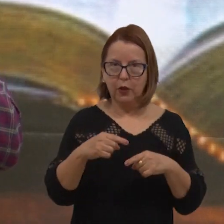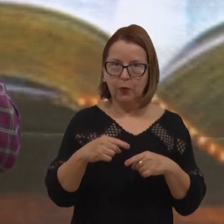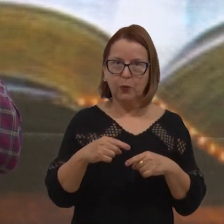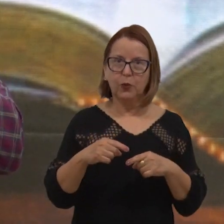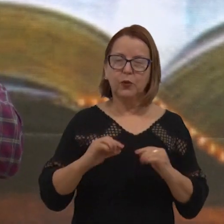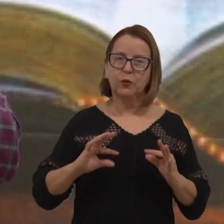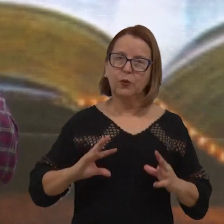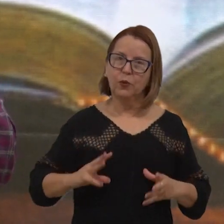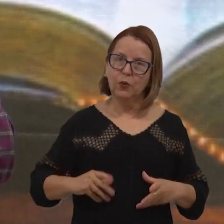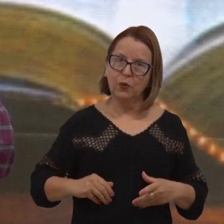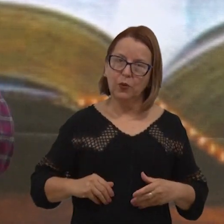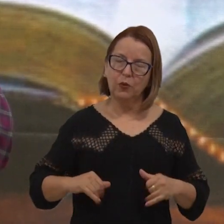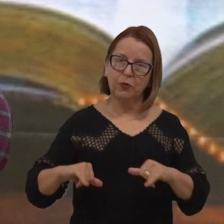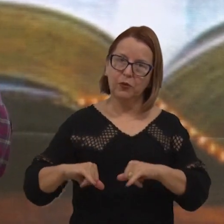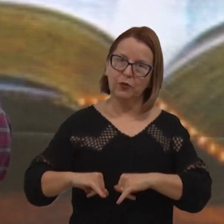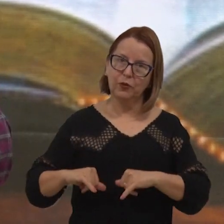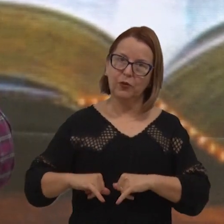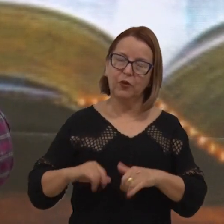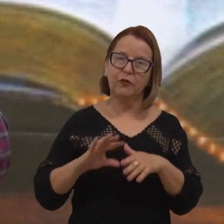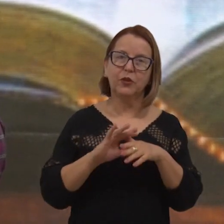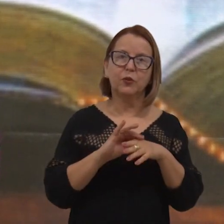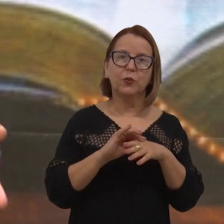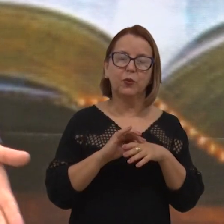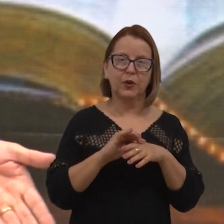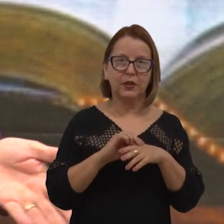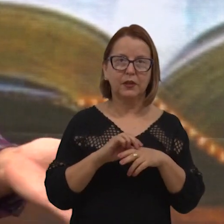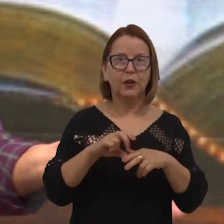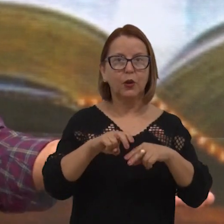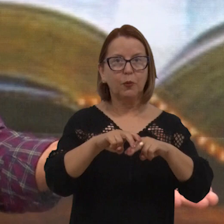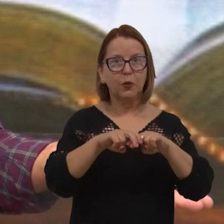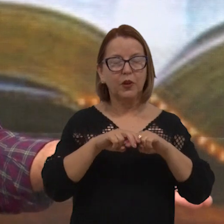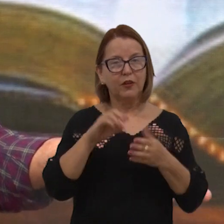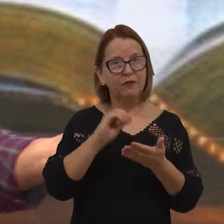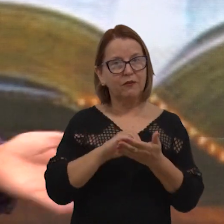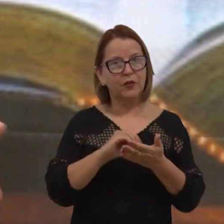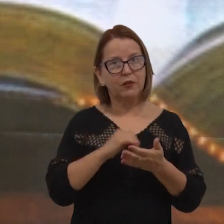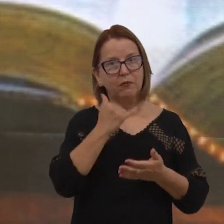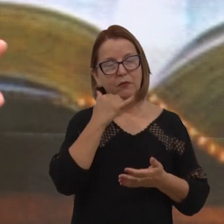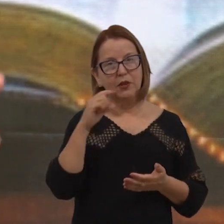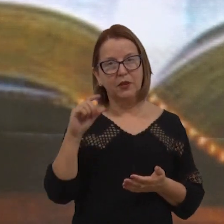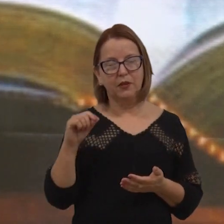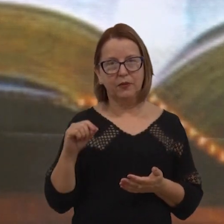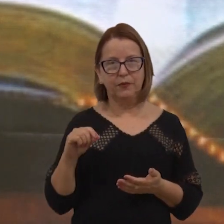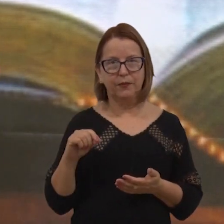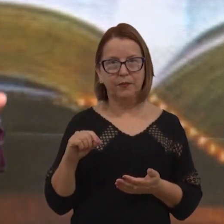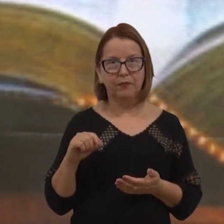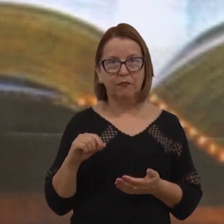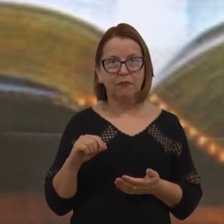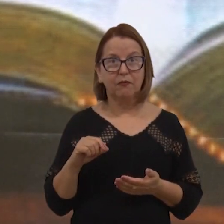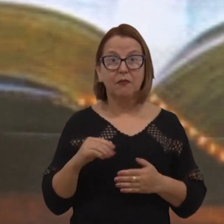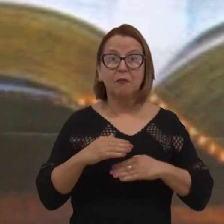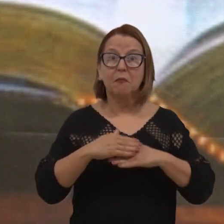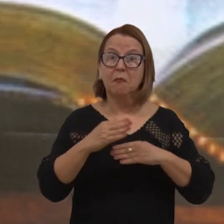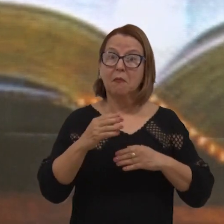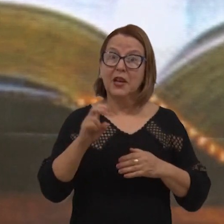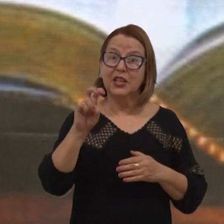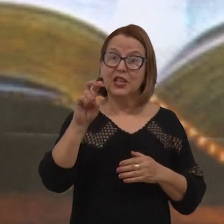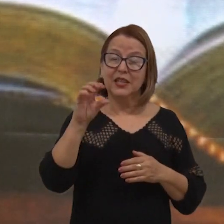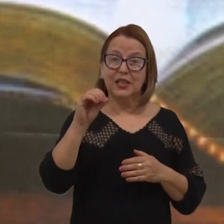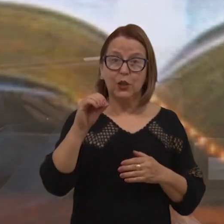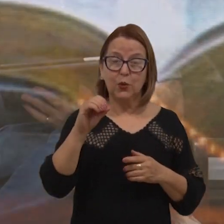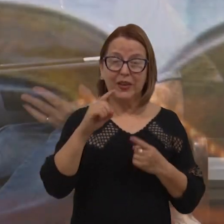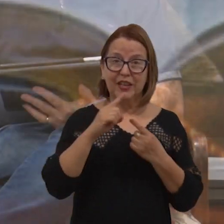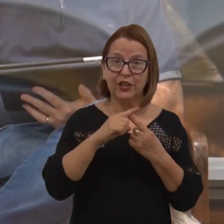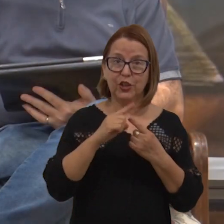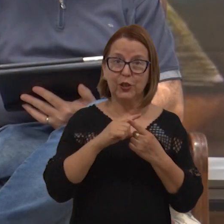tudo isso no nosso corpo. E essas doenças, mais de 50 tipos de doença autoimune. E